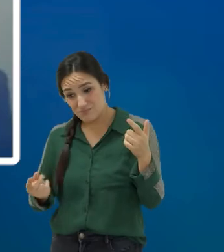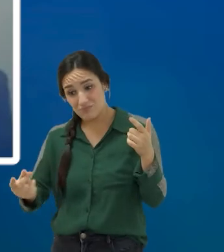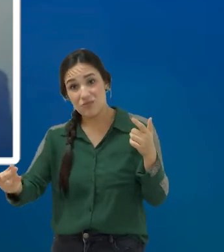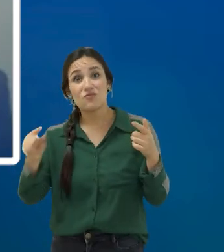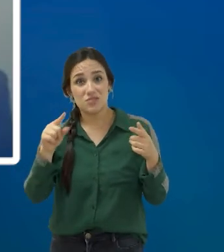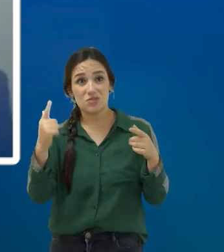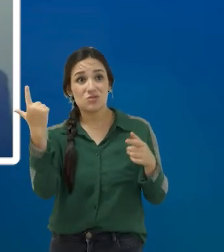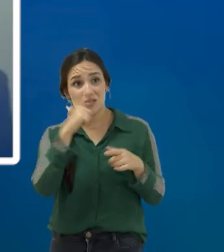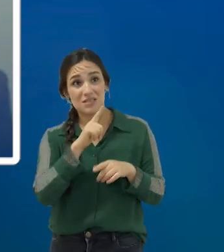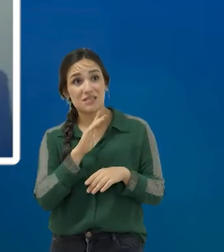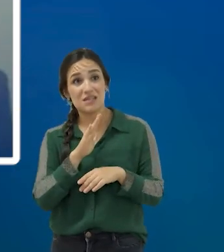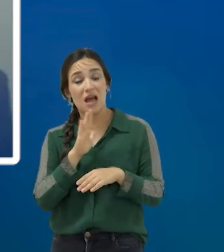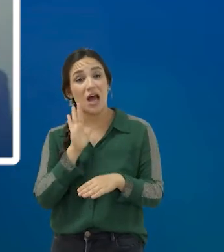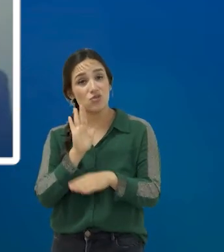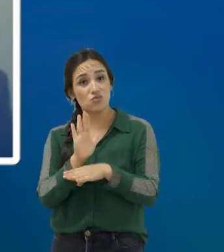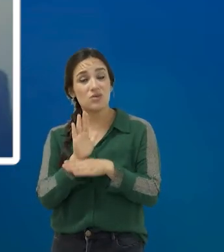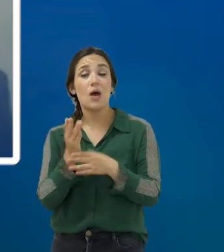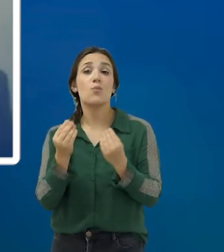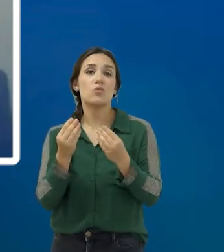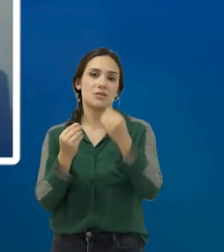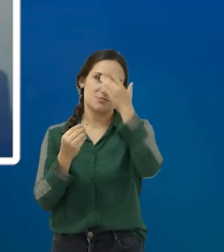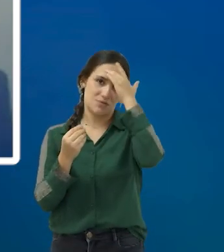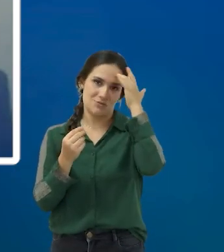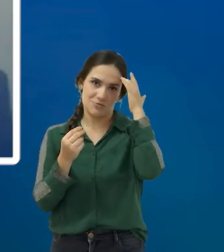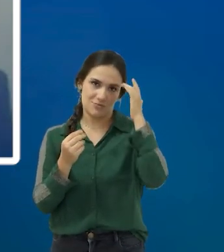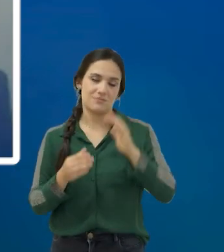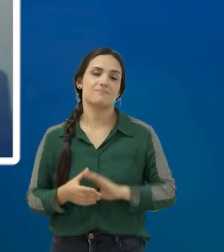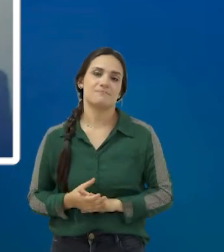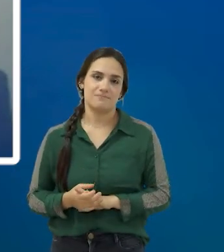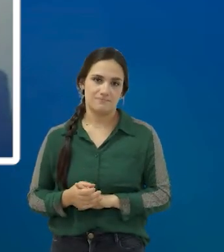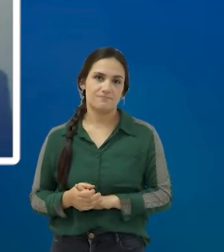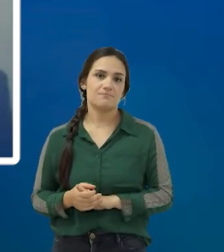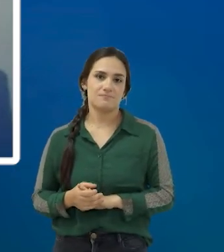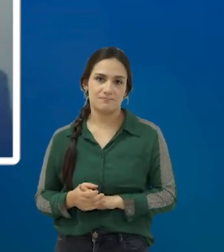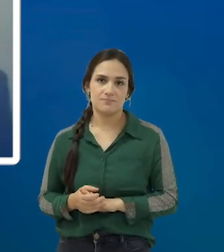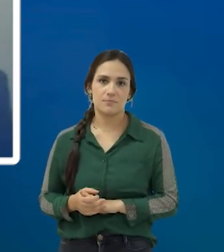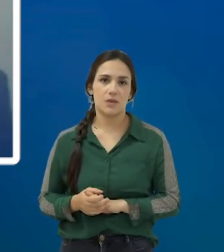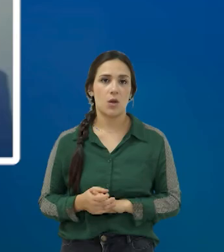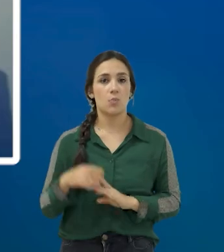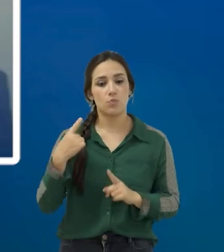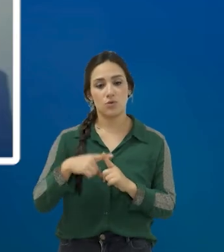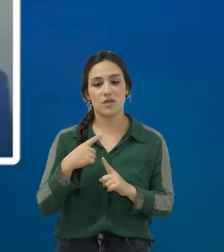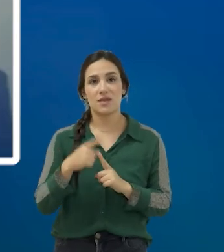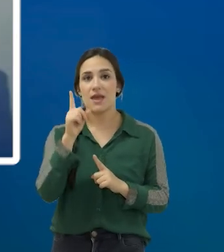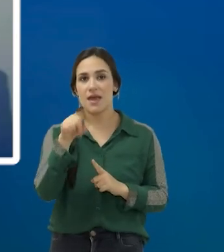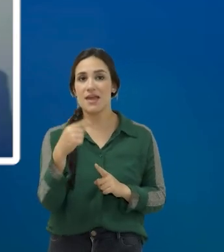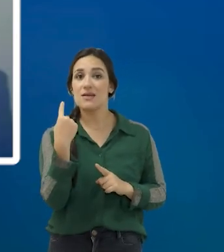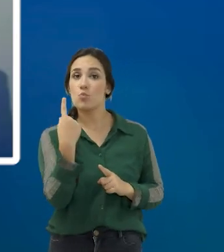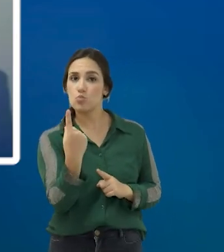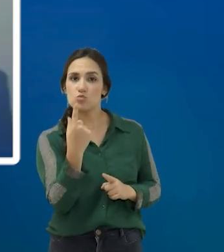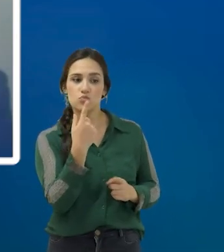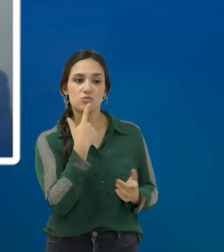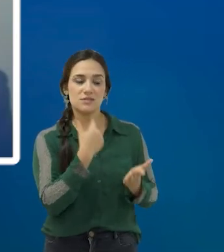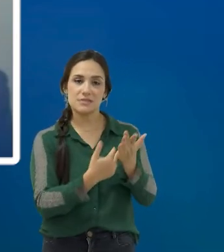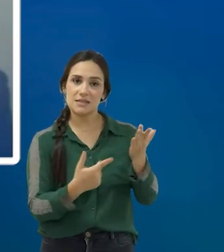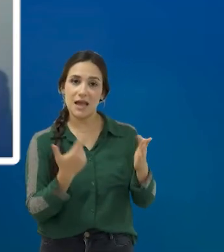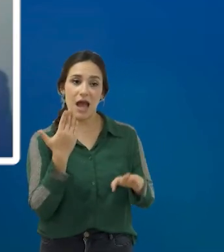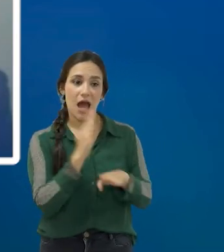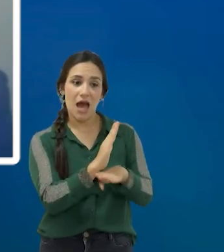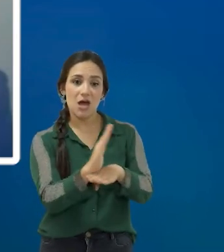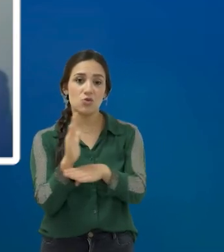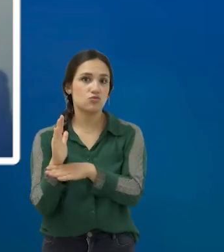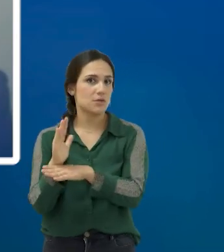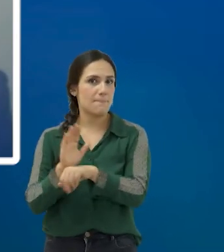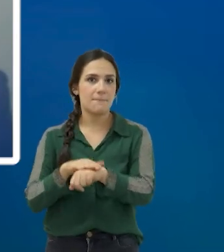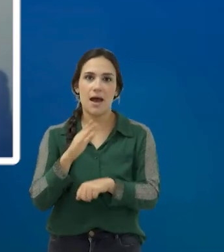uma vida ou vidas. Quando você doa sangue e plaqueta, você está salvando vidas, porque aquele sangue que você doou vai estar